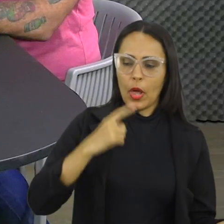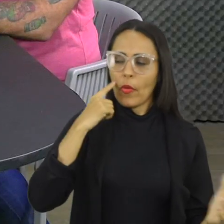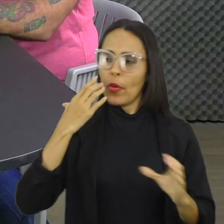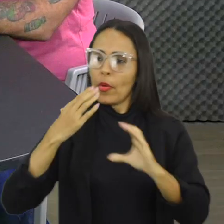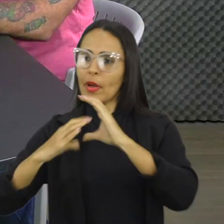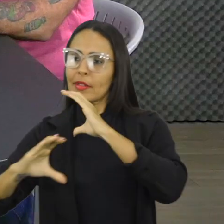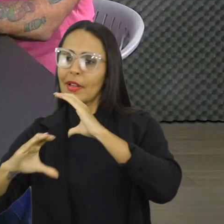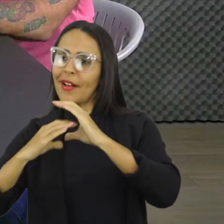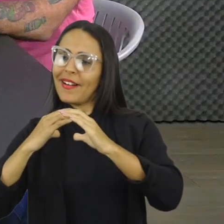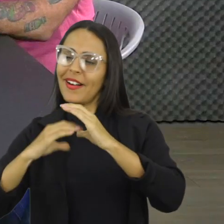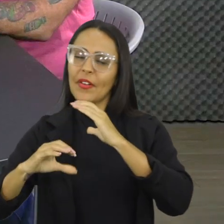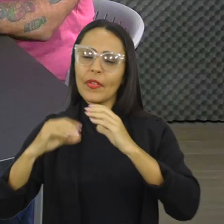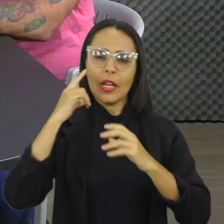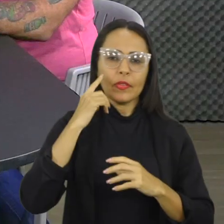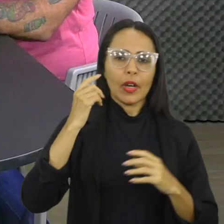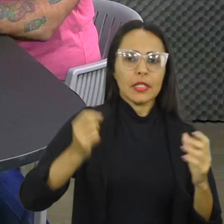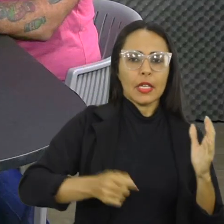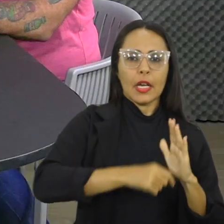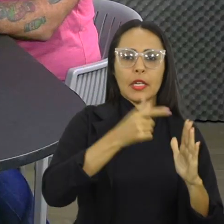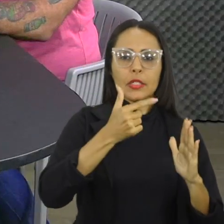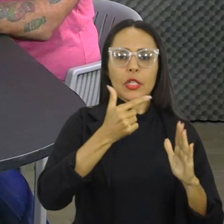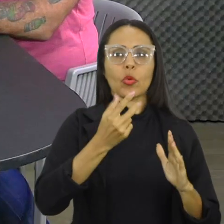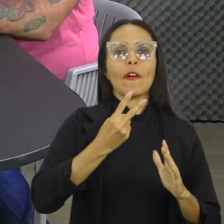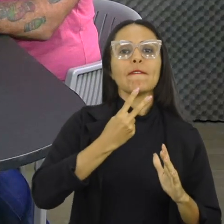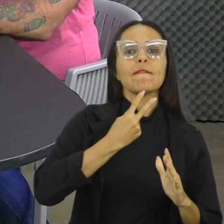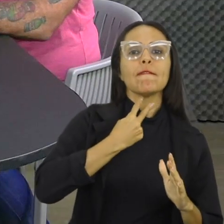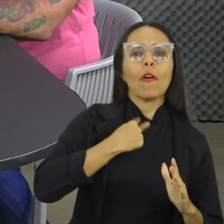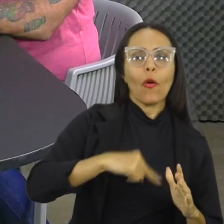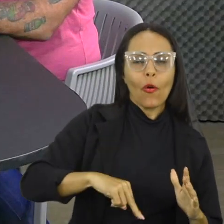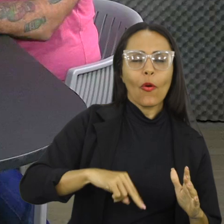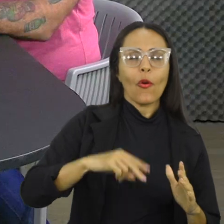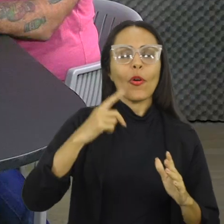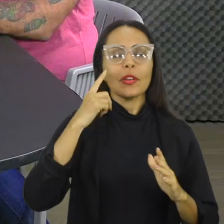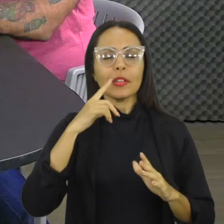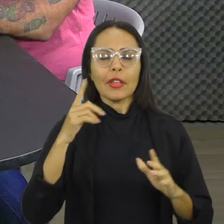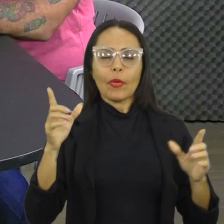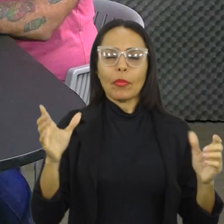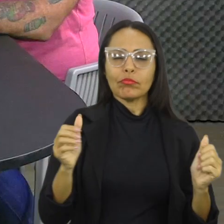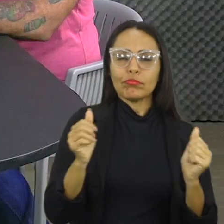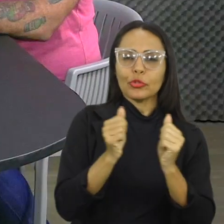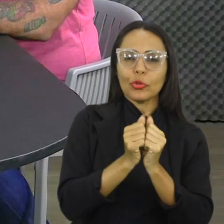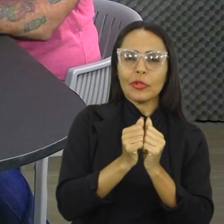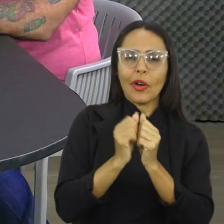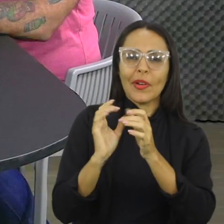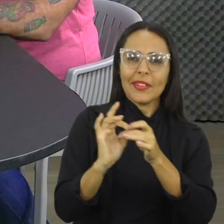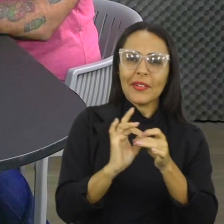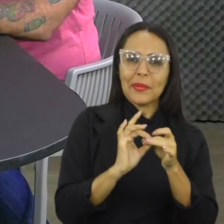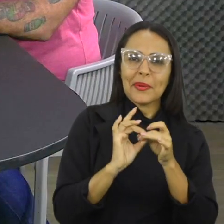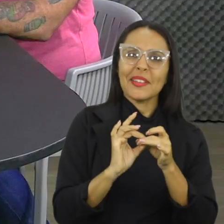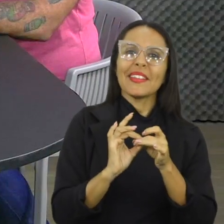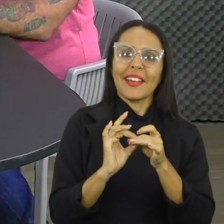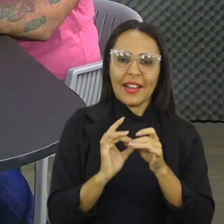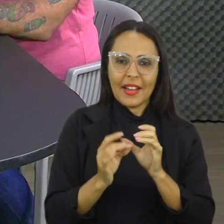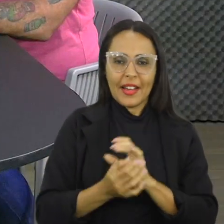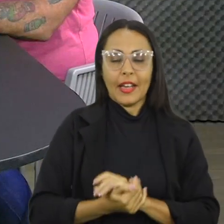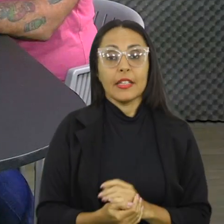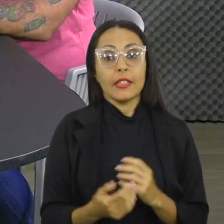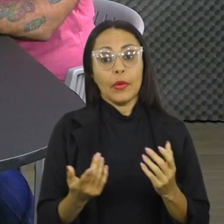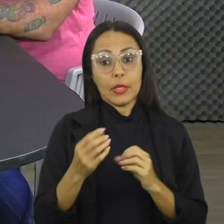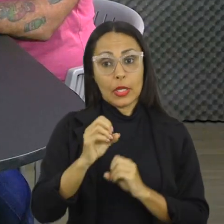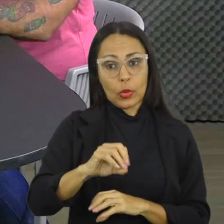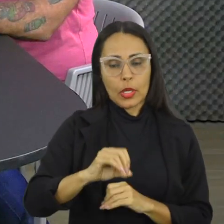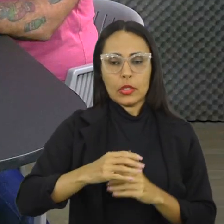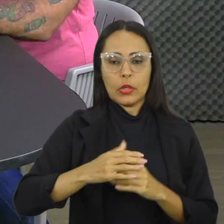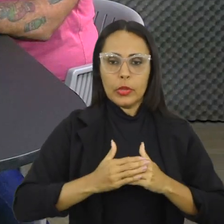eu aprendi direitinho, ele fazia uma segunda voz embaixo. Então, tinha uma harmoniazinha lá, né? Então, assim, essa